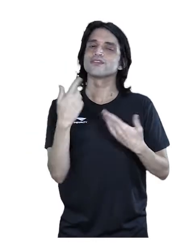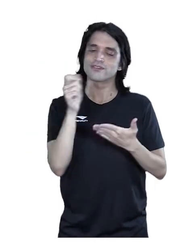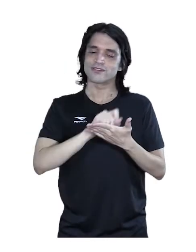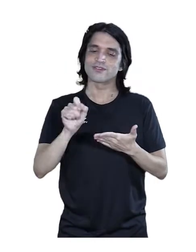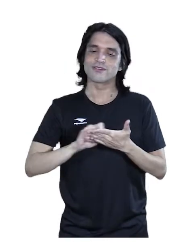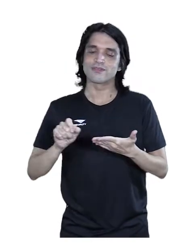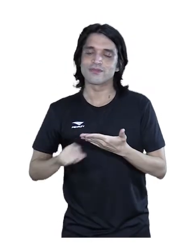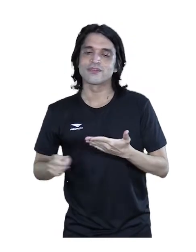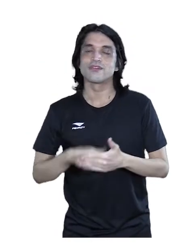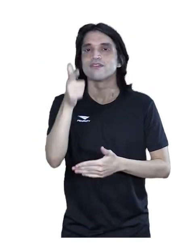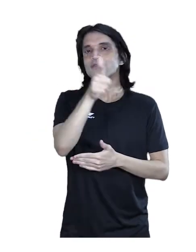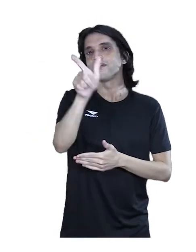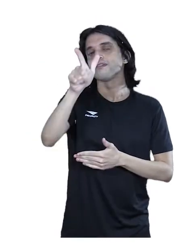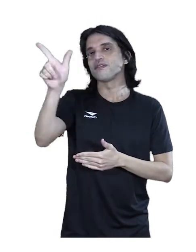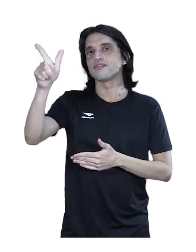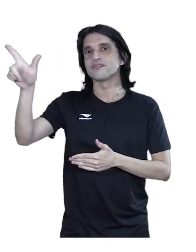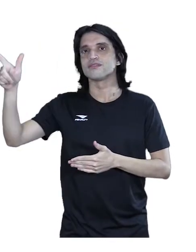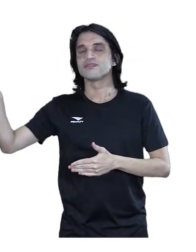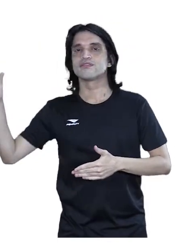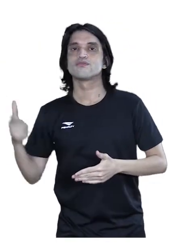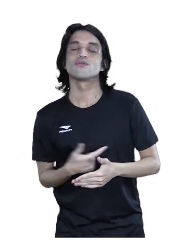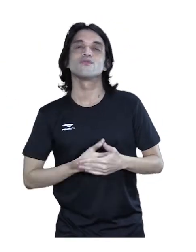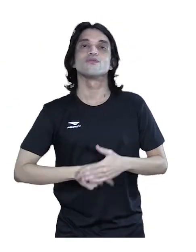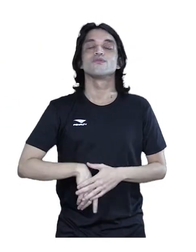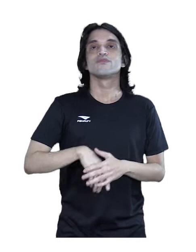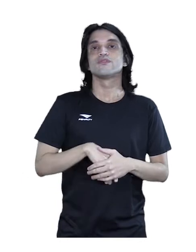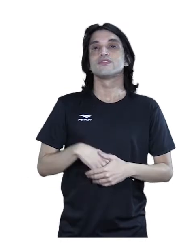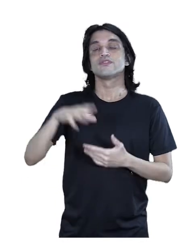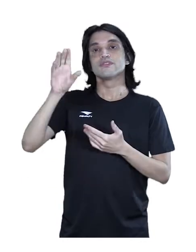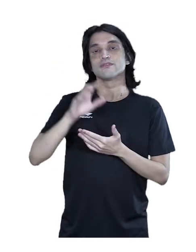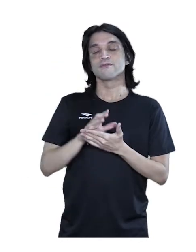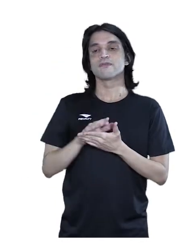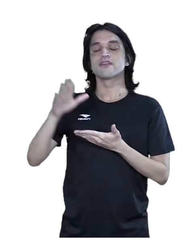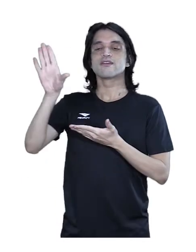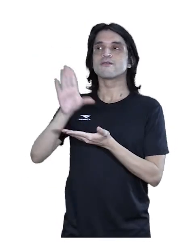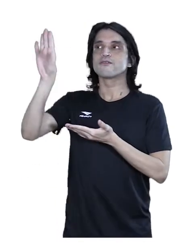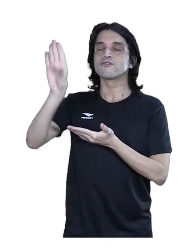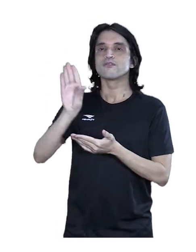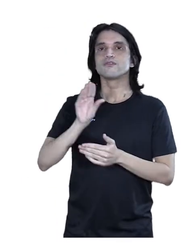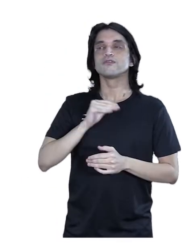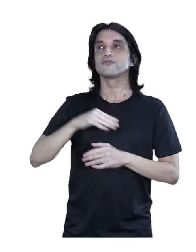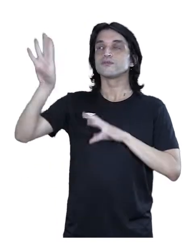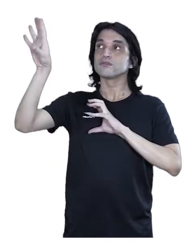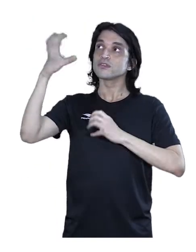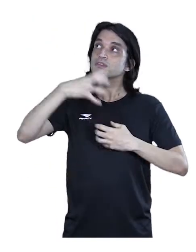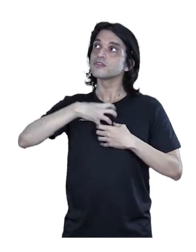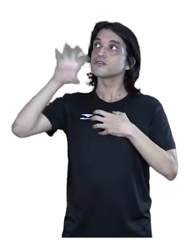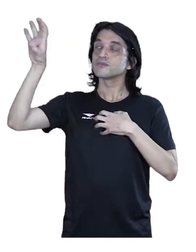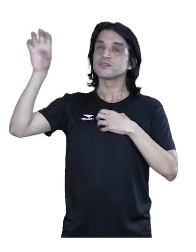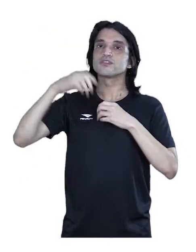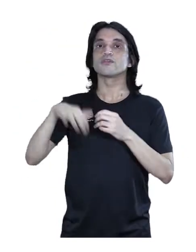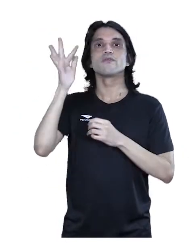dos escritores parnasianos foram inspiradas em uma coletânea francesa chamada Parnasse